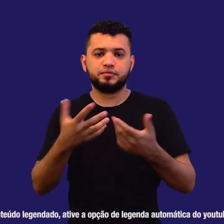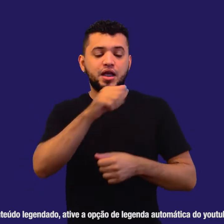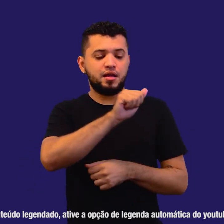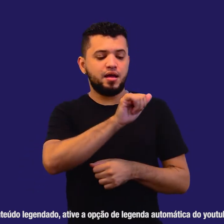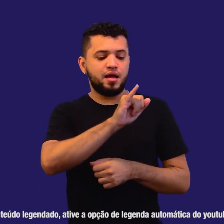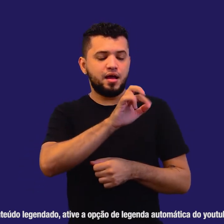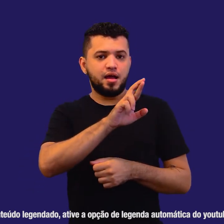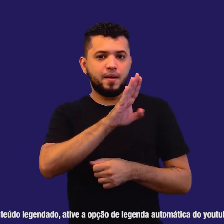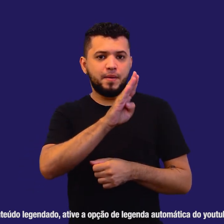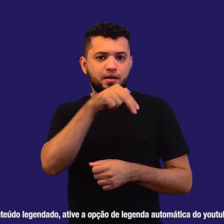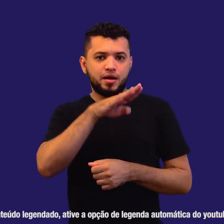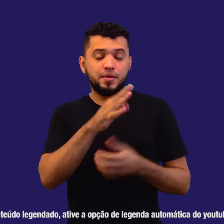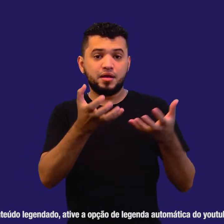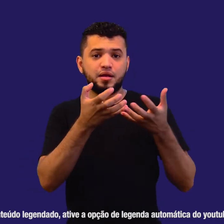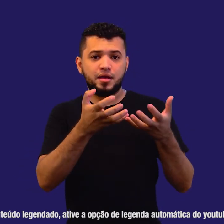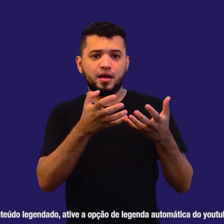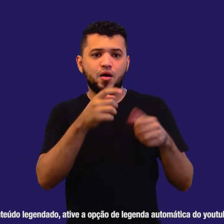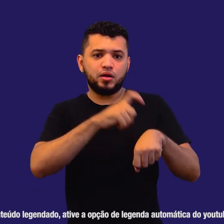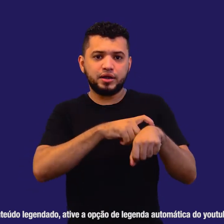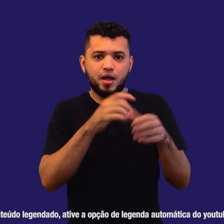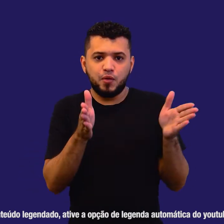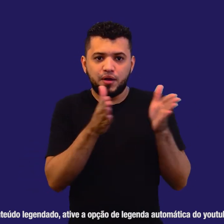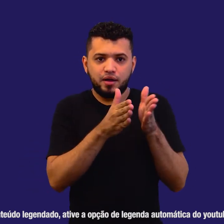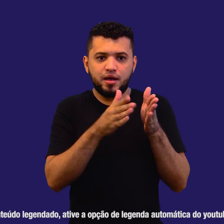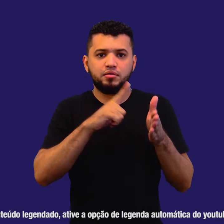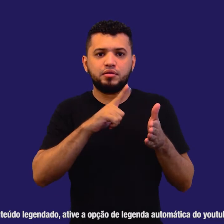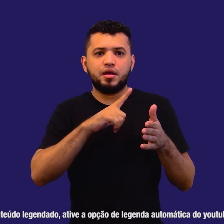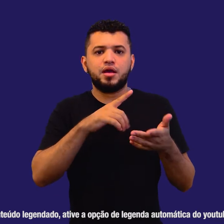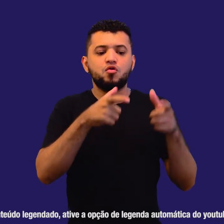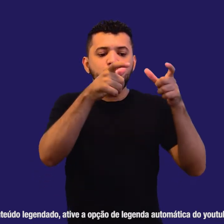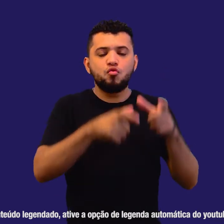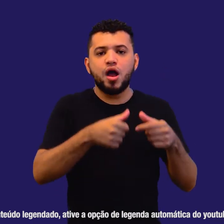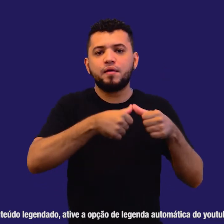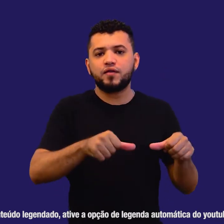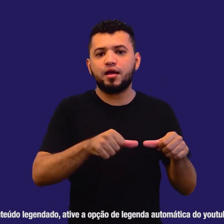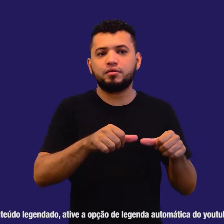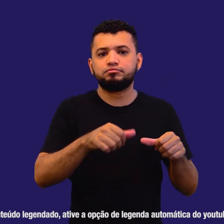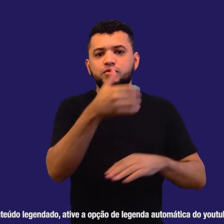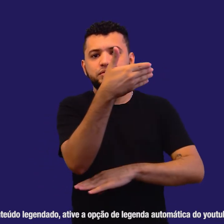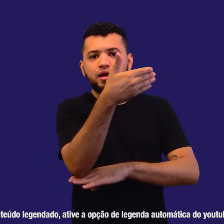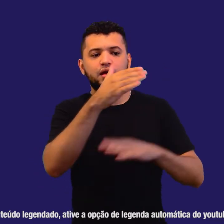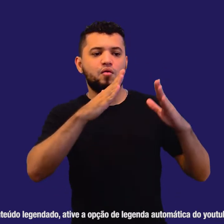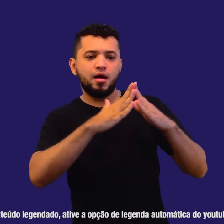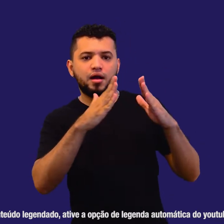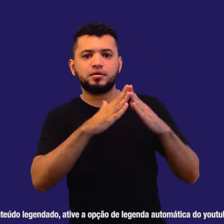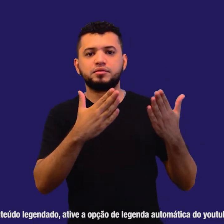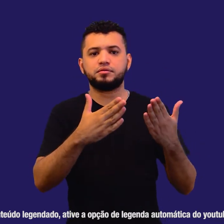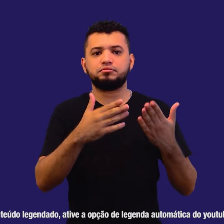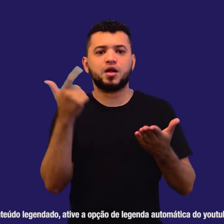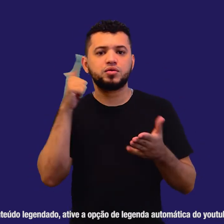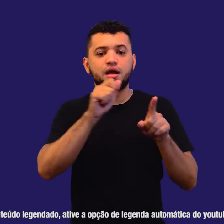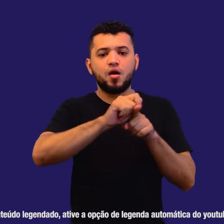turistas que querem um espaço em um curto período de tempo, com donos de locais para hospedagem, né? Casas, quartos, apartamentos. E hoje